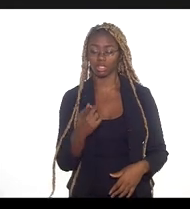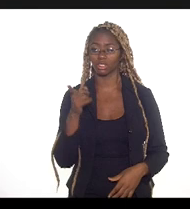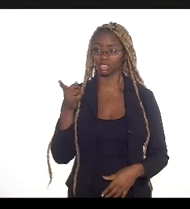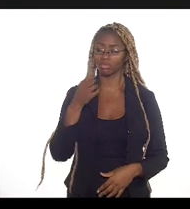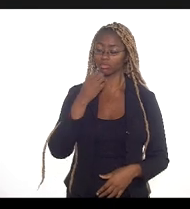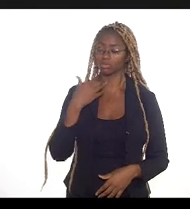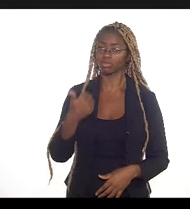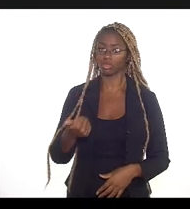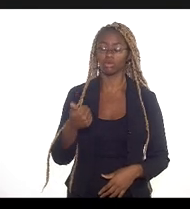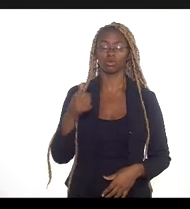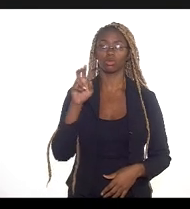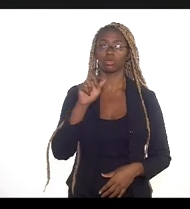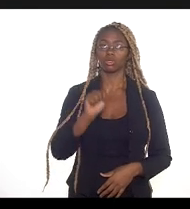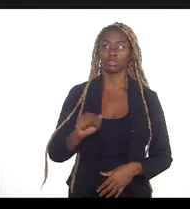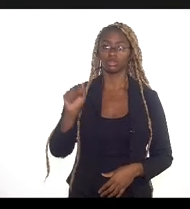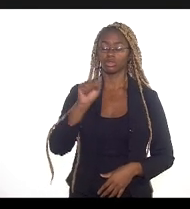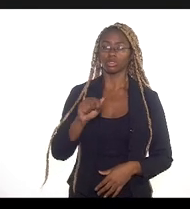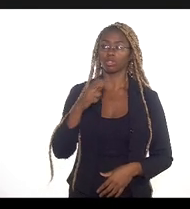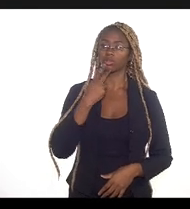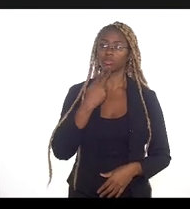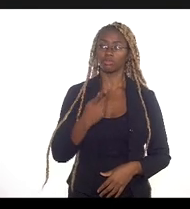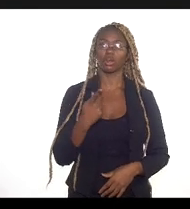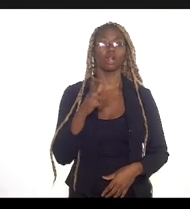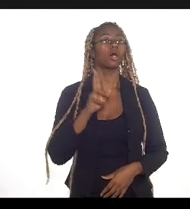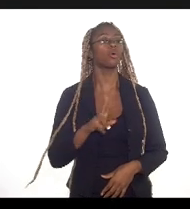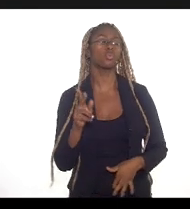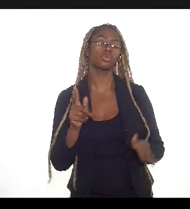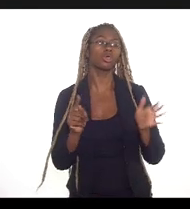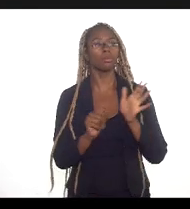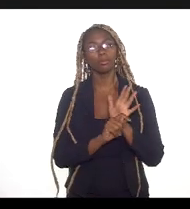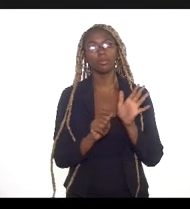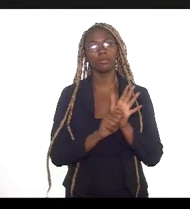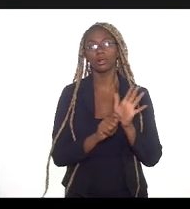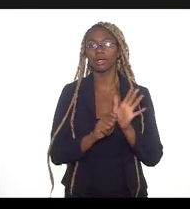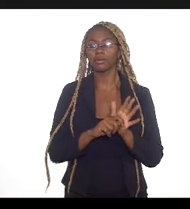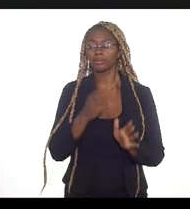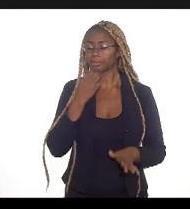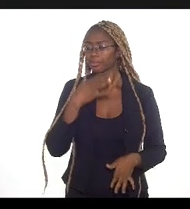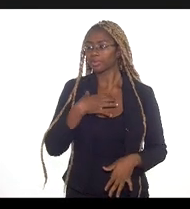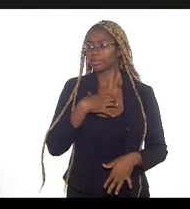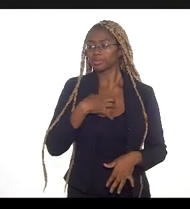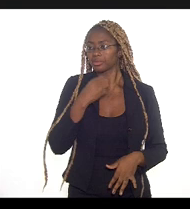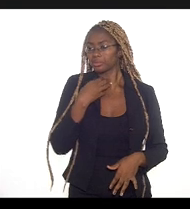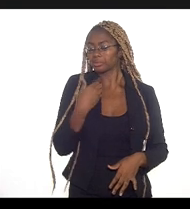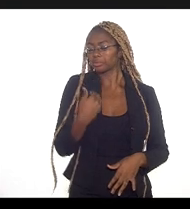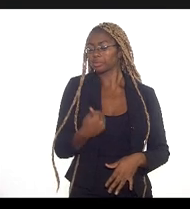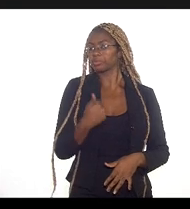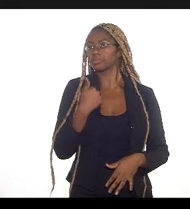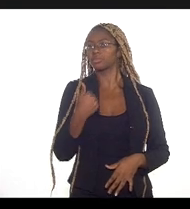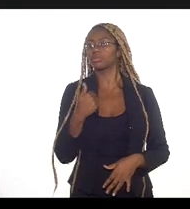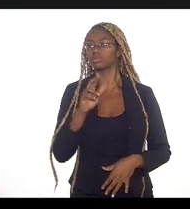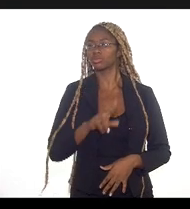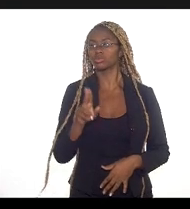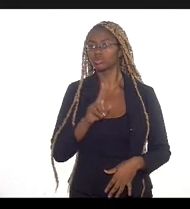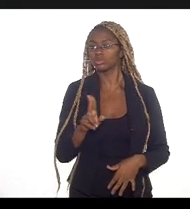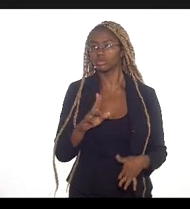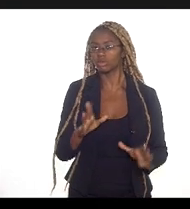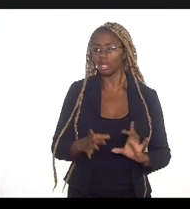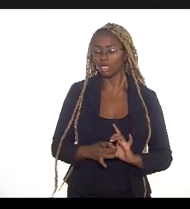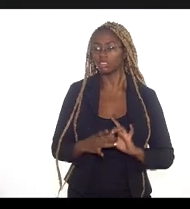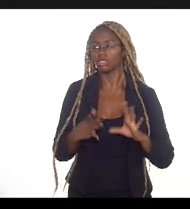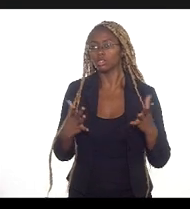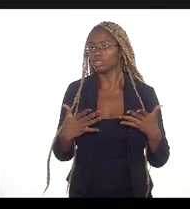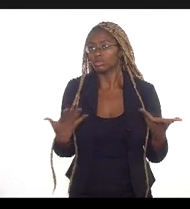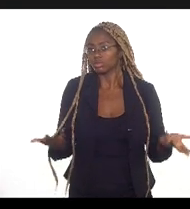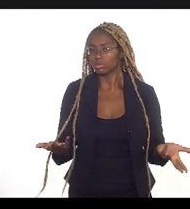fale use a maconha como bem-estar e a gente transformar como utilidade pública é um absurdo. Então, se